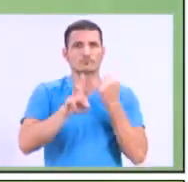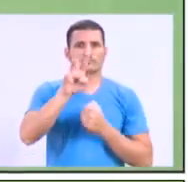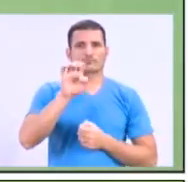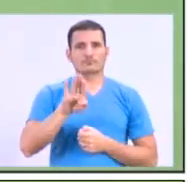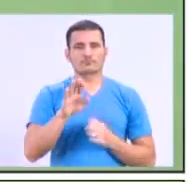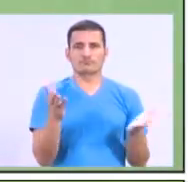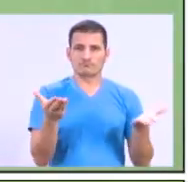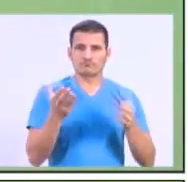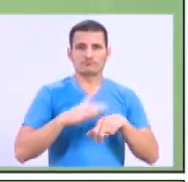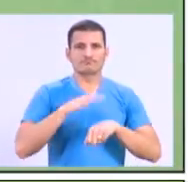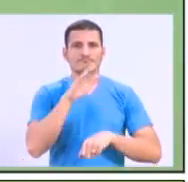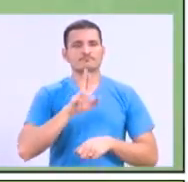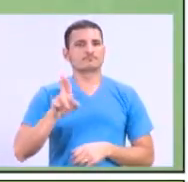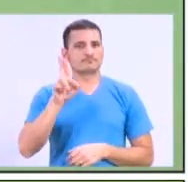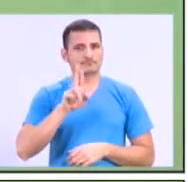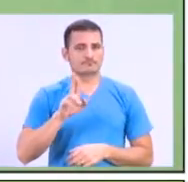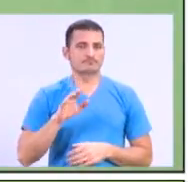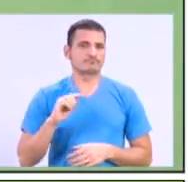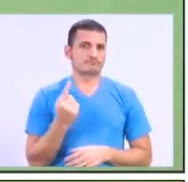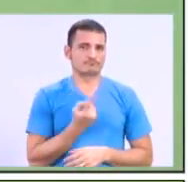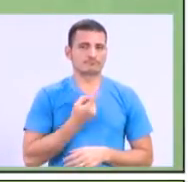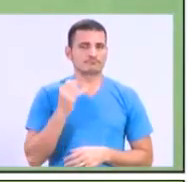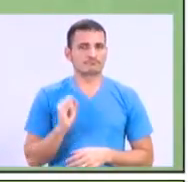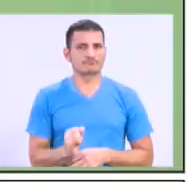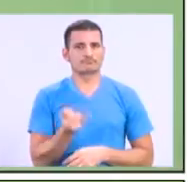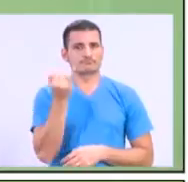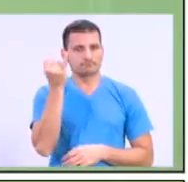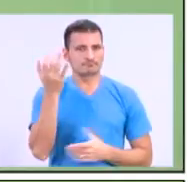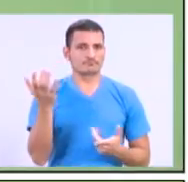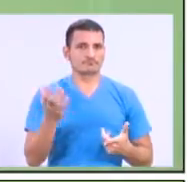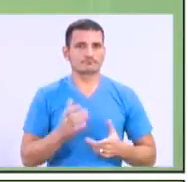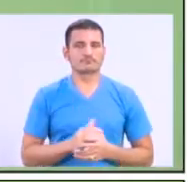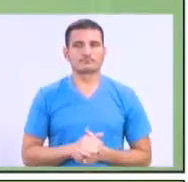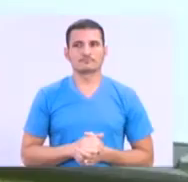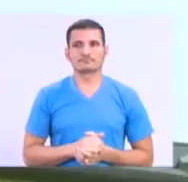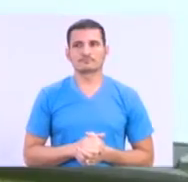utilizado, né? Então nós vamos aproveitar